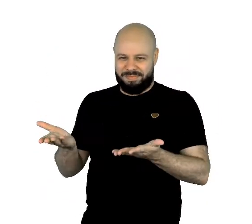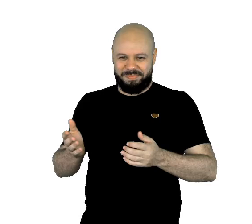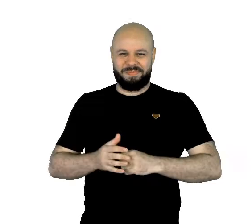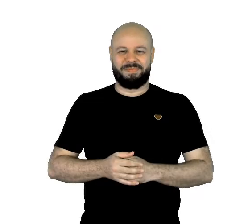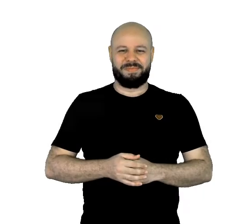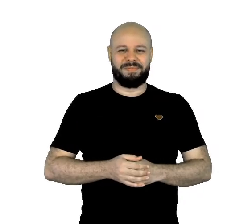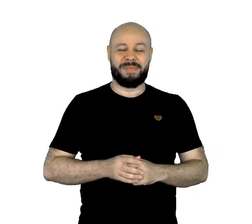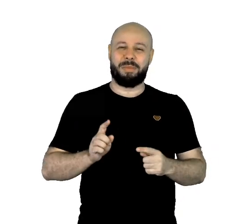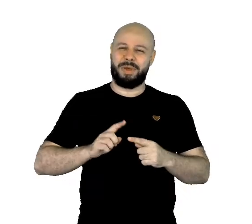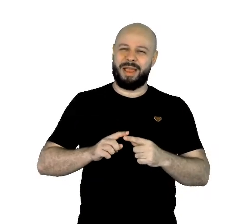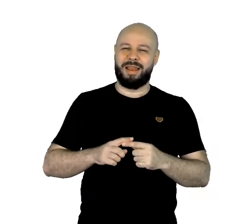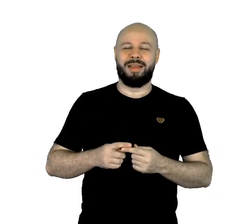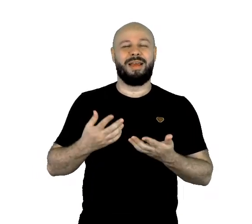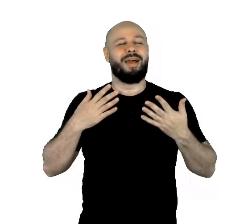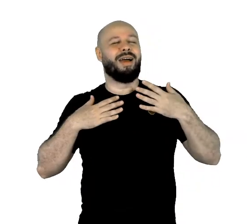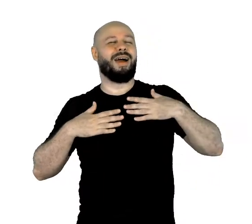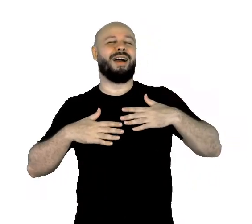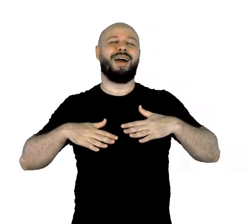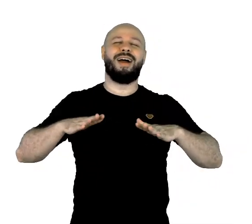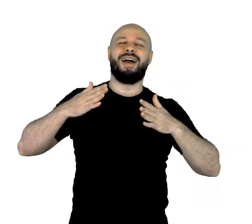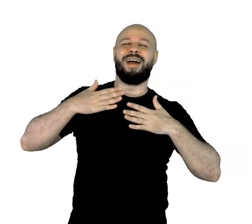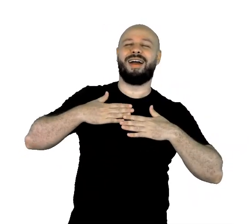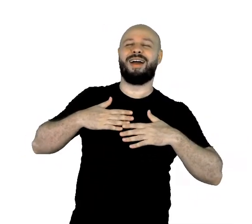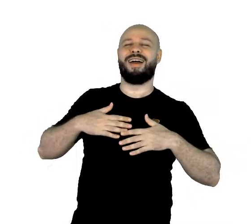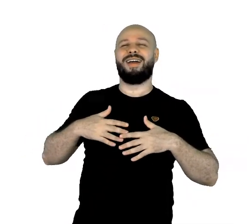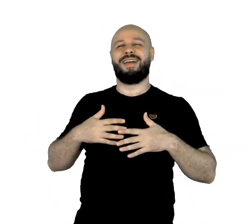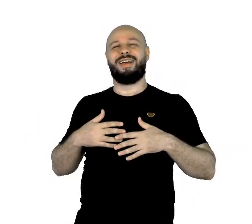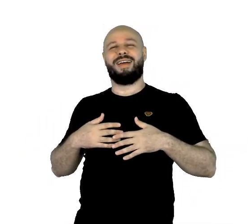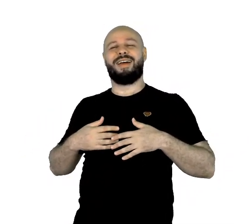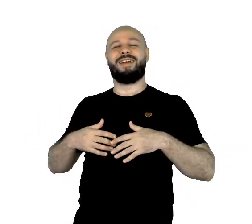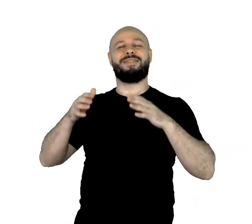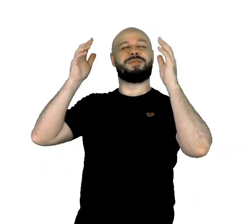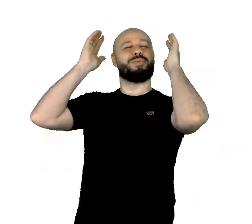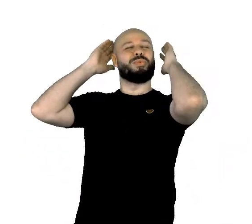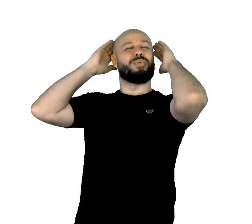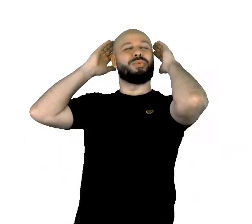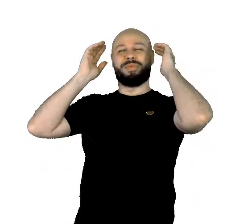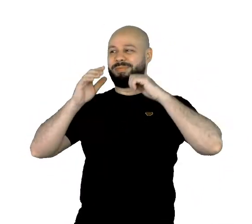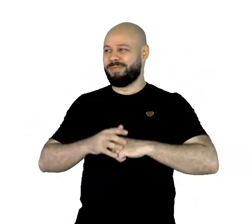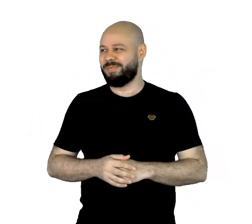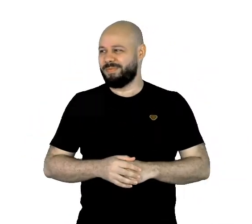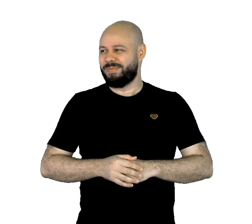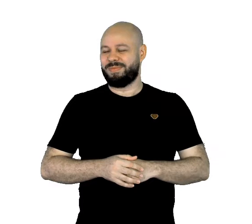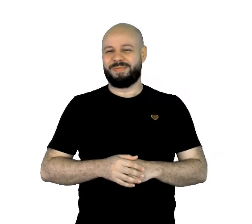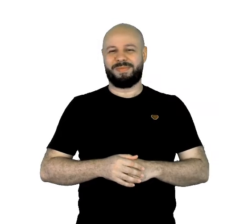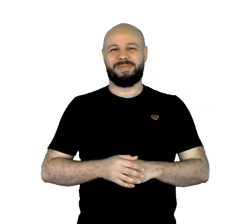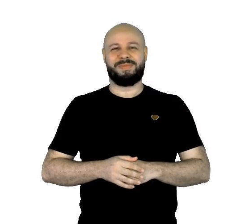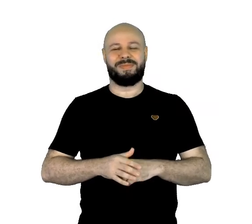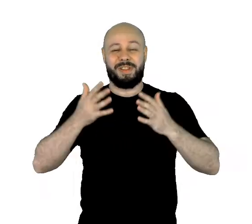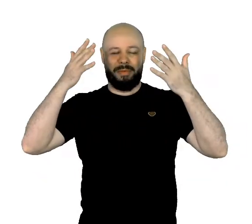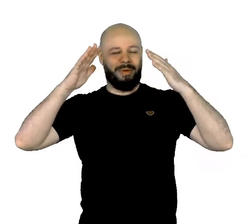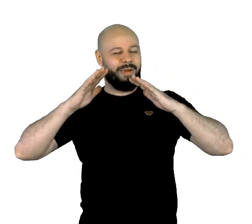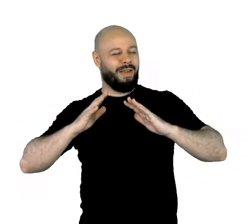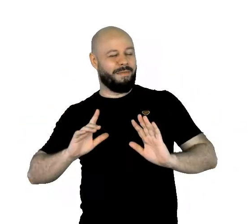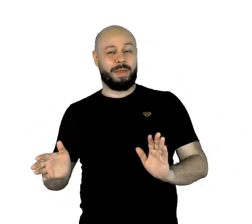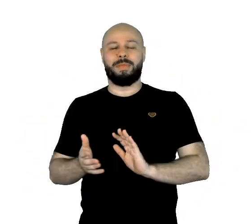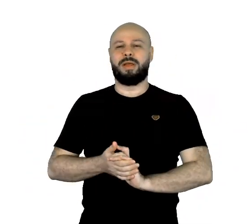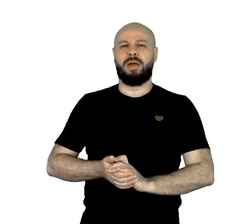Para que ela possa relaxar, descansar. No segundo quadrinho, tem a palavra